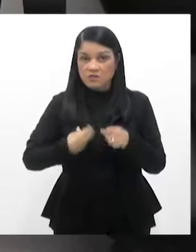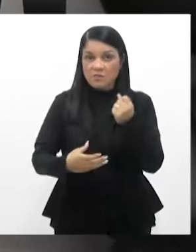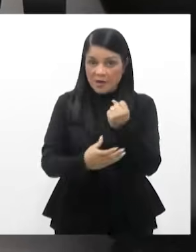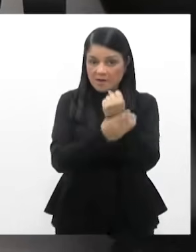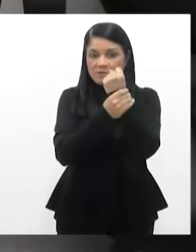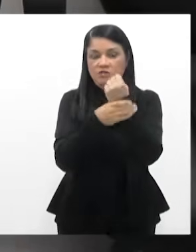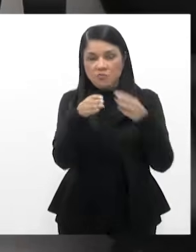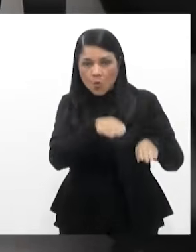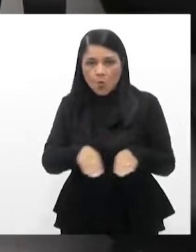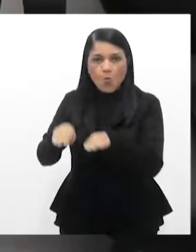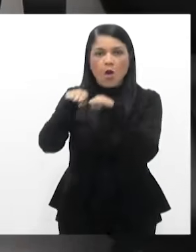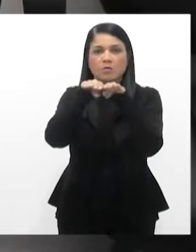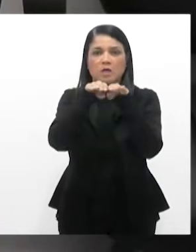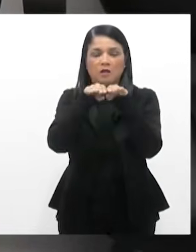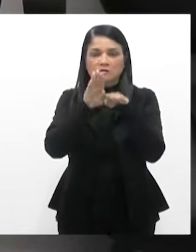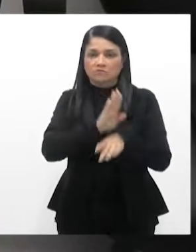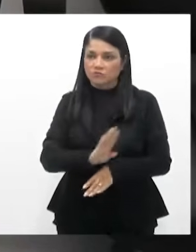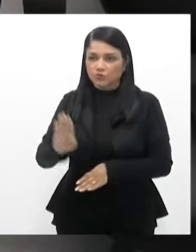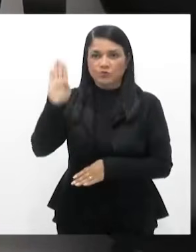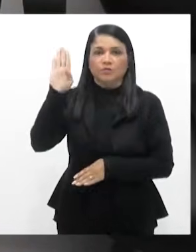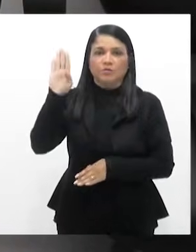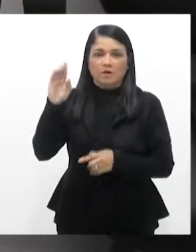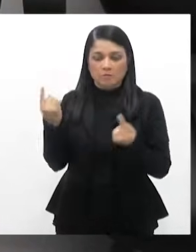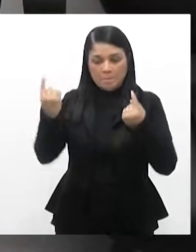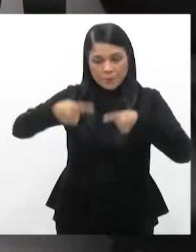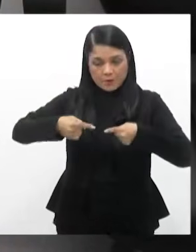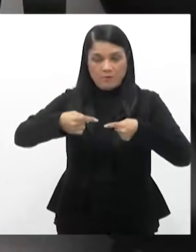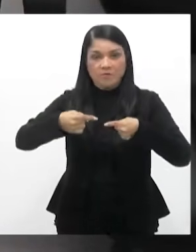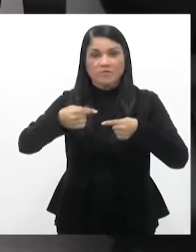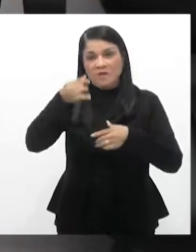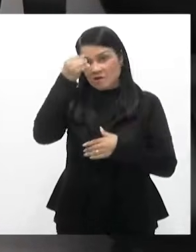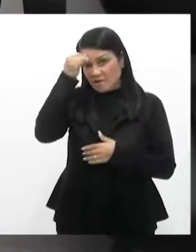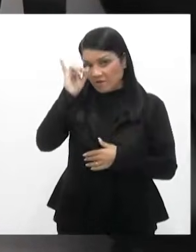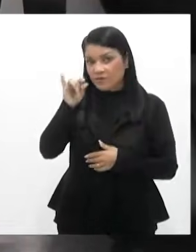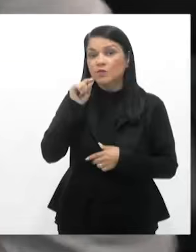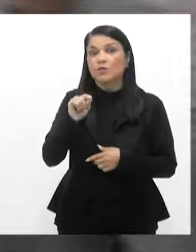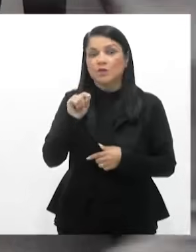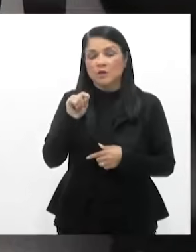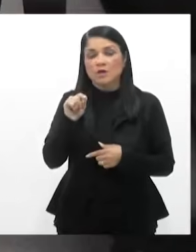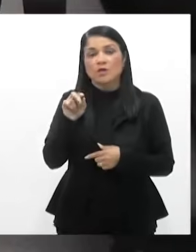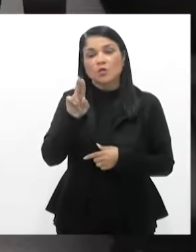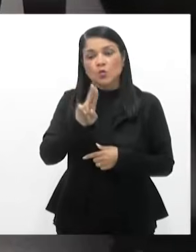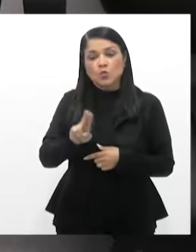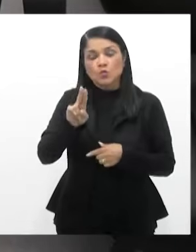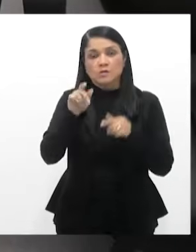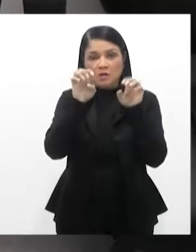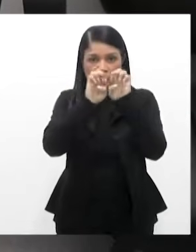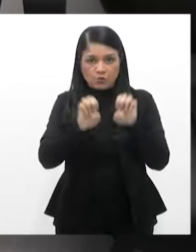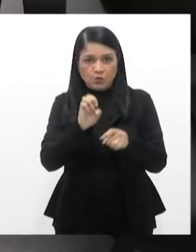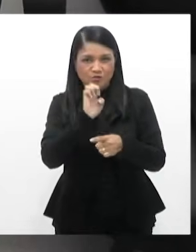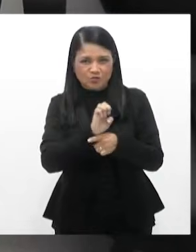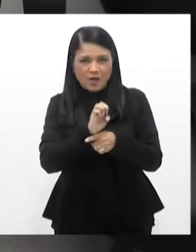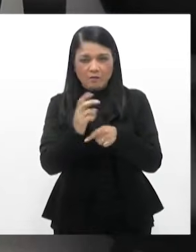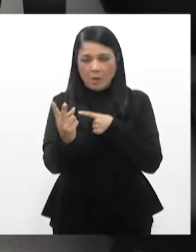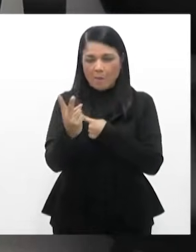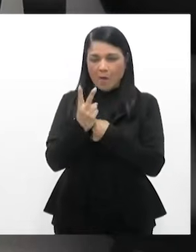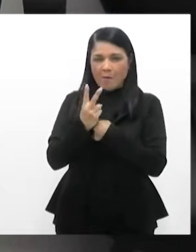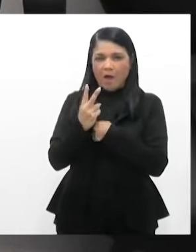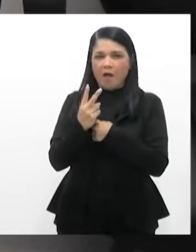de condições entre quem concorre para evitar, como já dito aqui, que utilize a estrutura do Estado em benefício